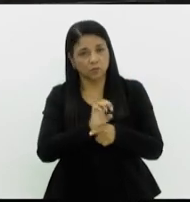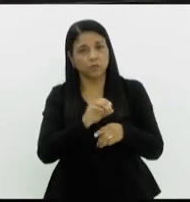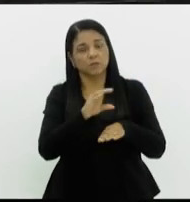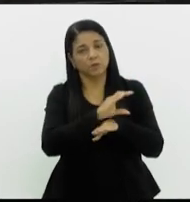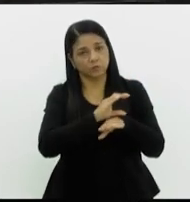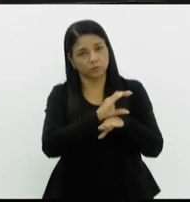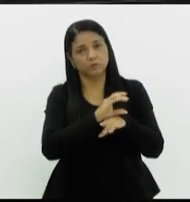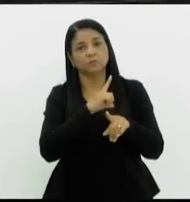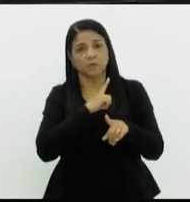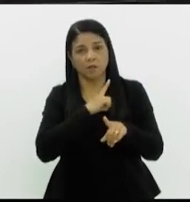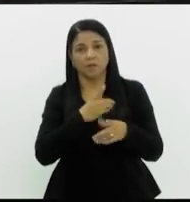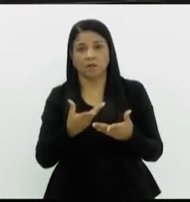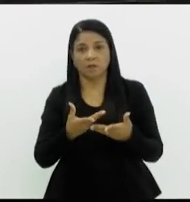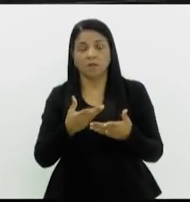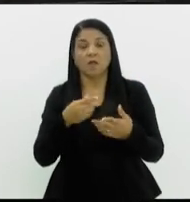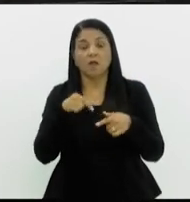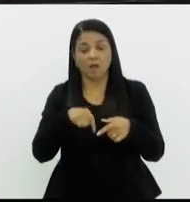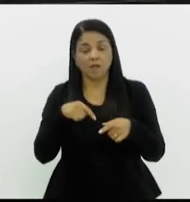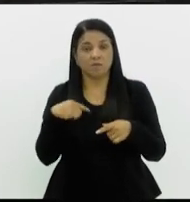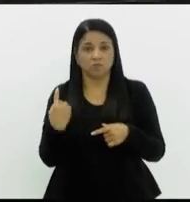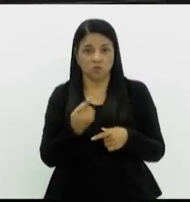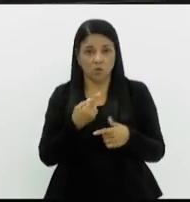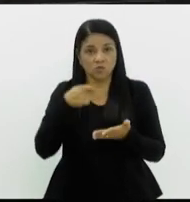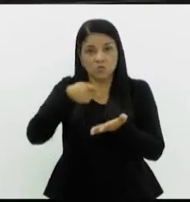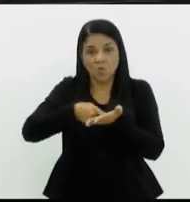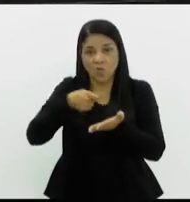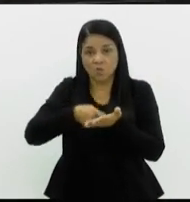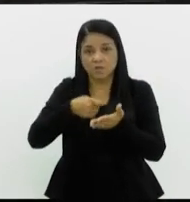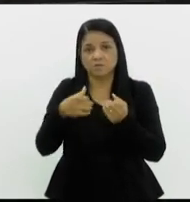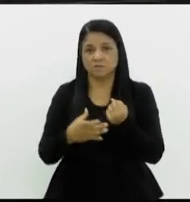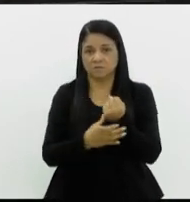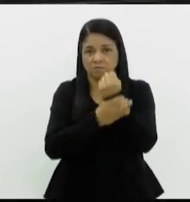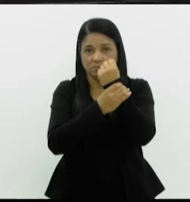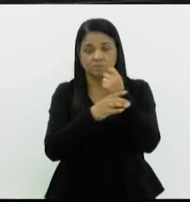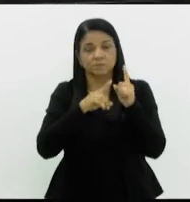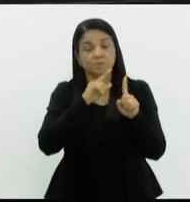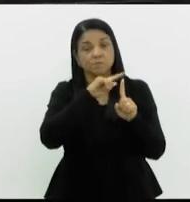é nada mais do que a nossa obrigação de garantir que essas